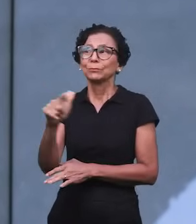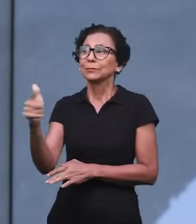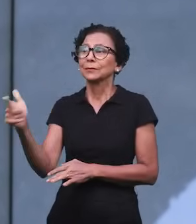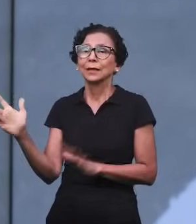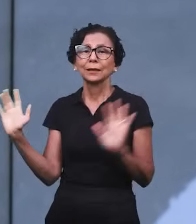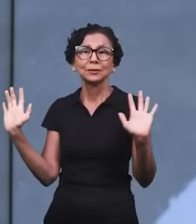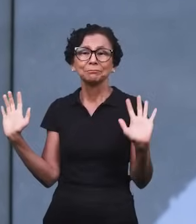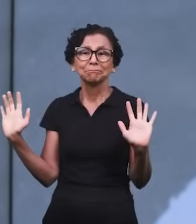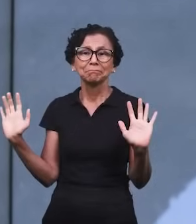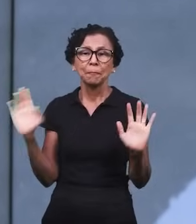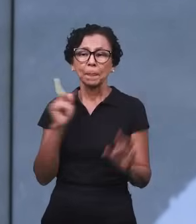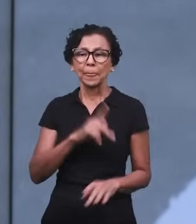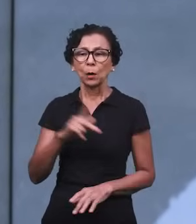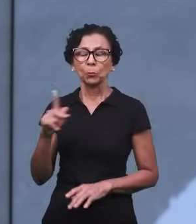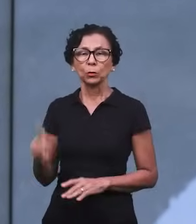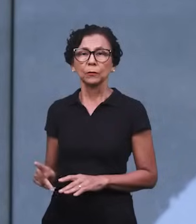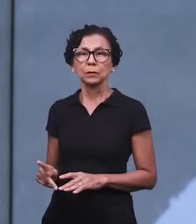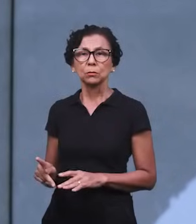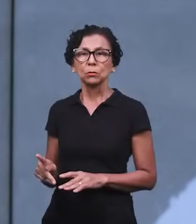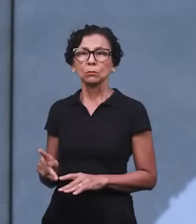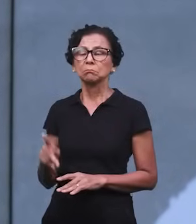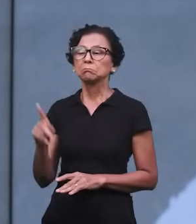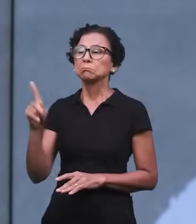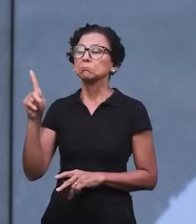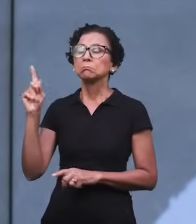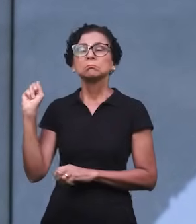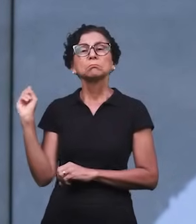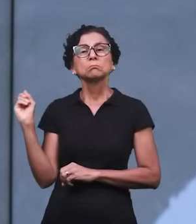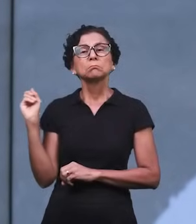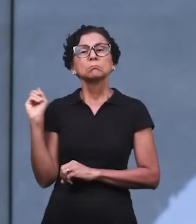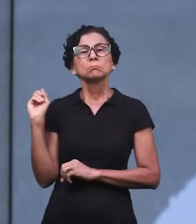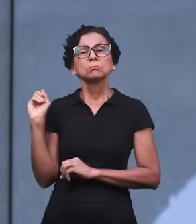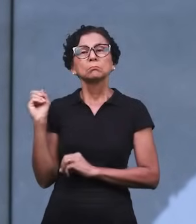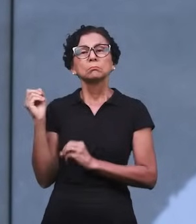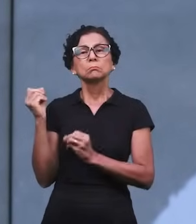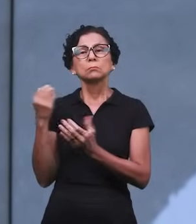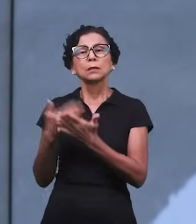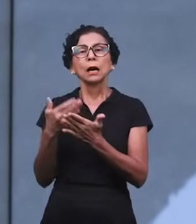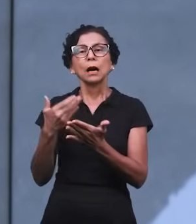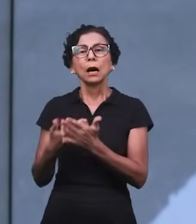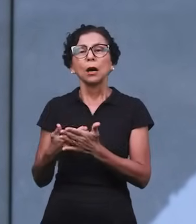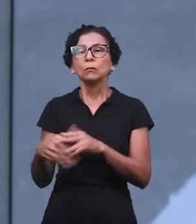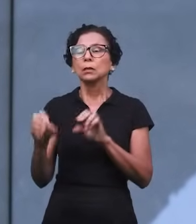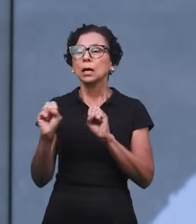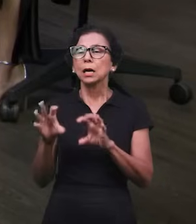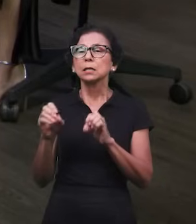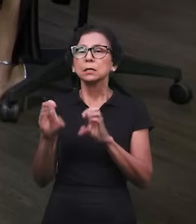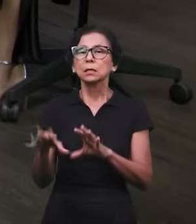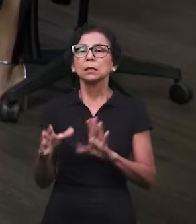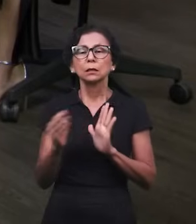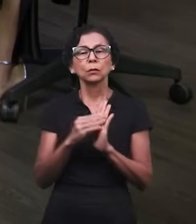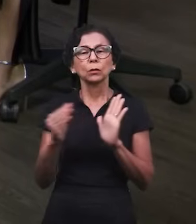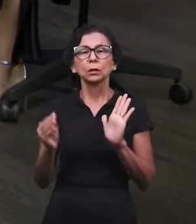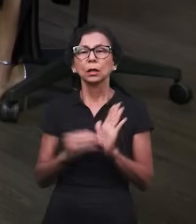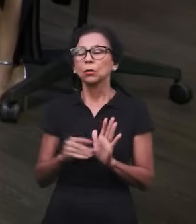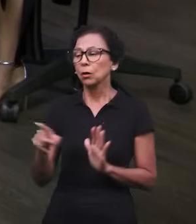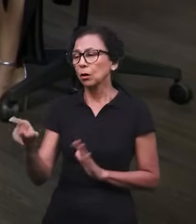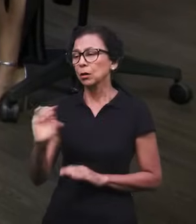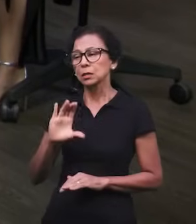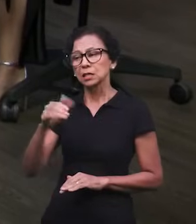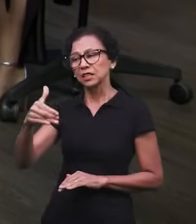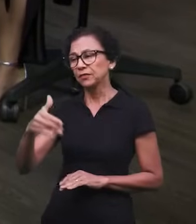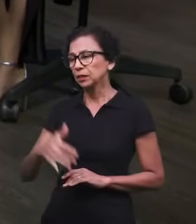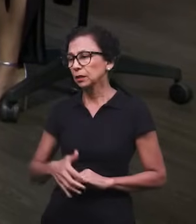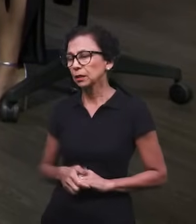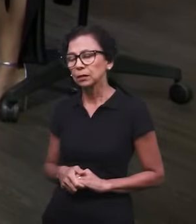vire. Né? Vai atrás de aperfeiçoar esse conteúdo. É isso mesmo, né?